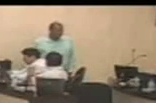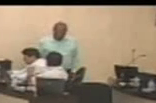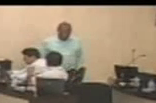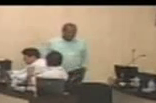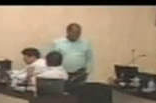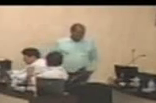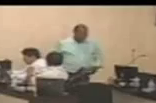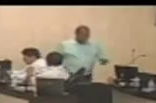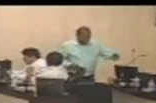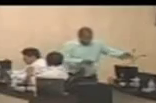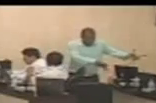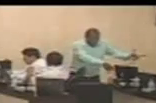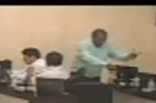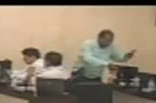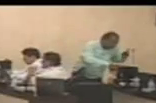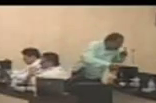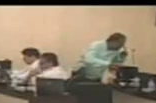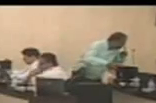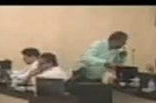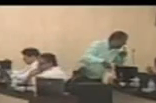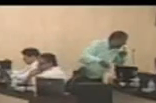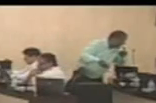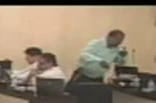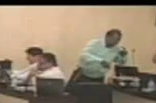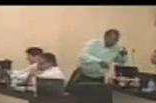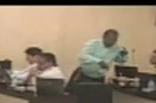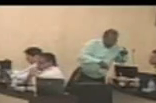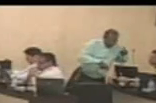Vereador Jorge de Freitas.